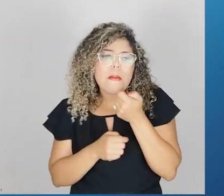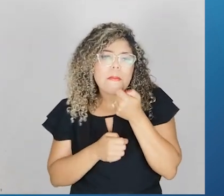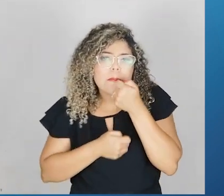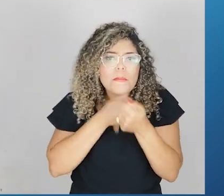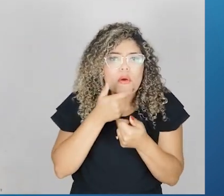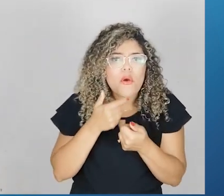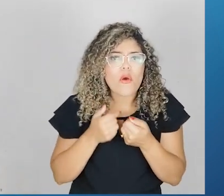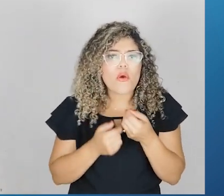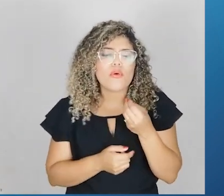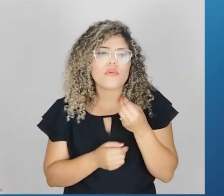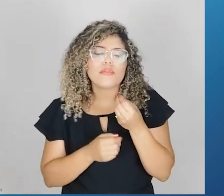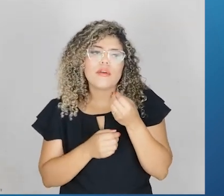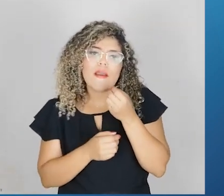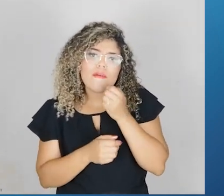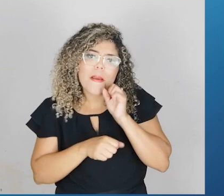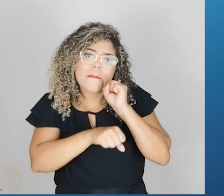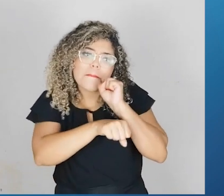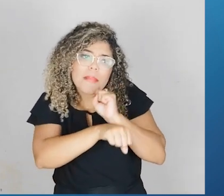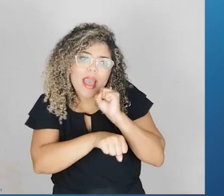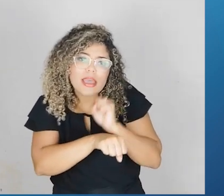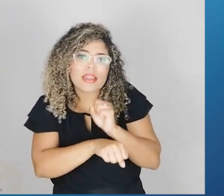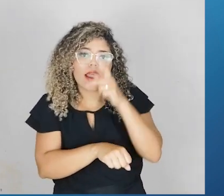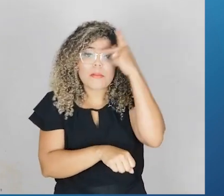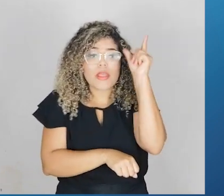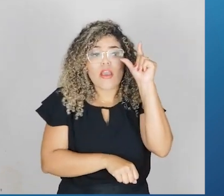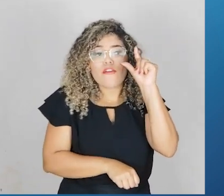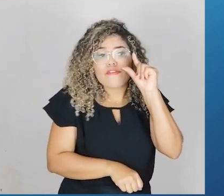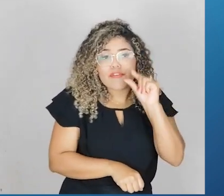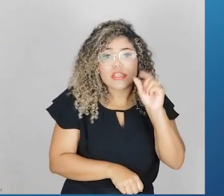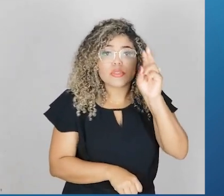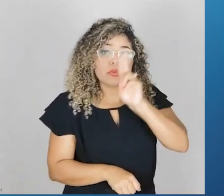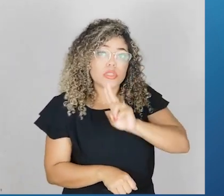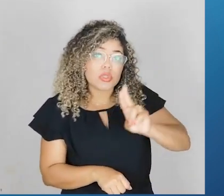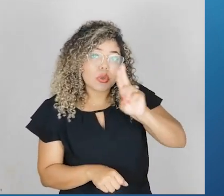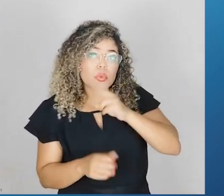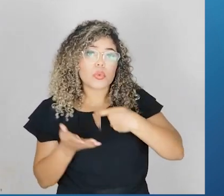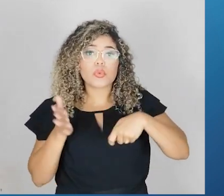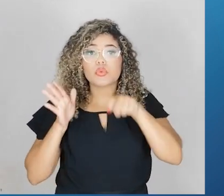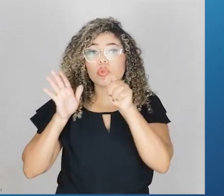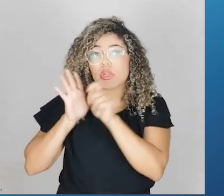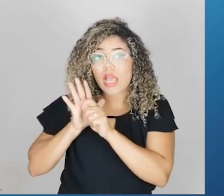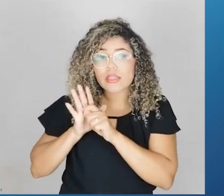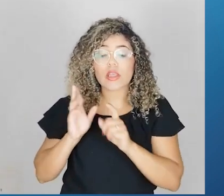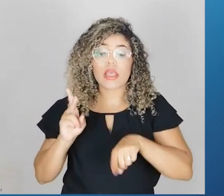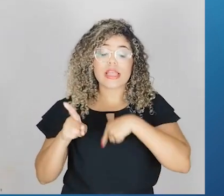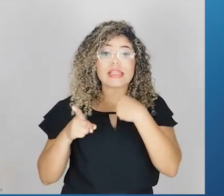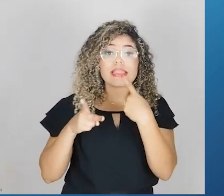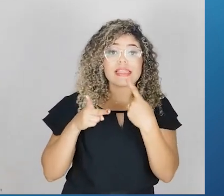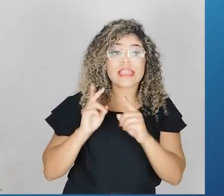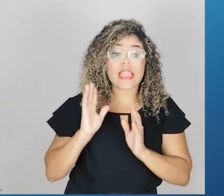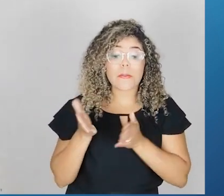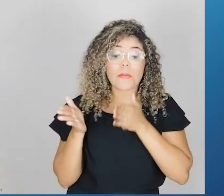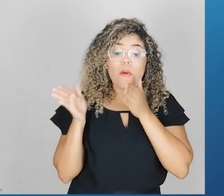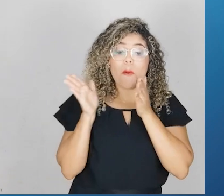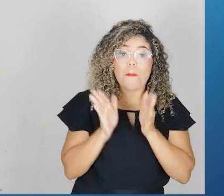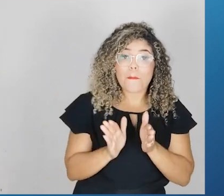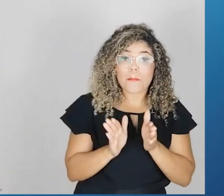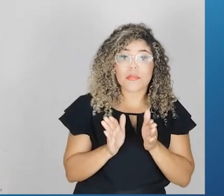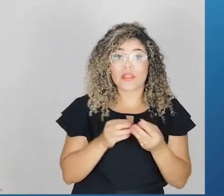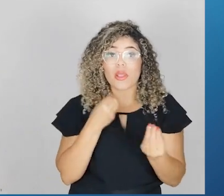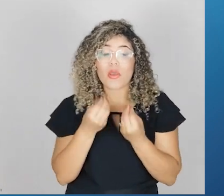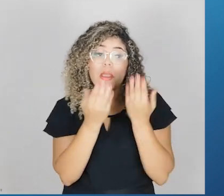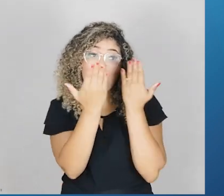a substância do organismo, o indivíduo vai diminuindo gradativamente as doses. Depois nós temos um processo justamente relacionado com